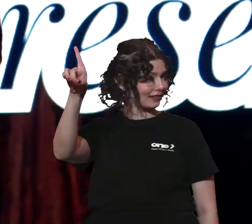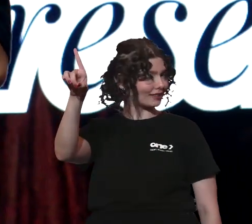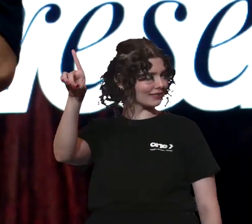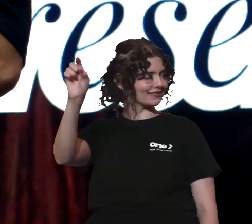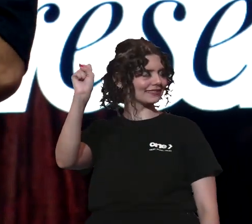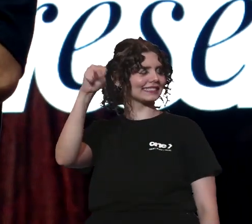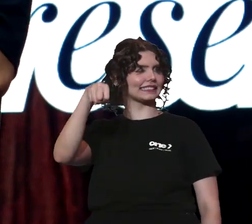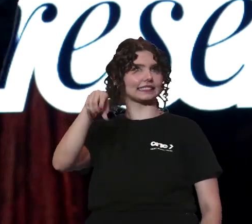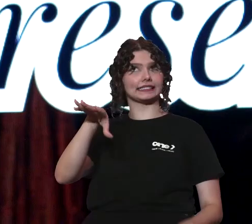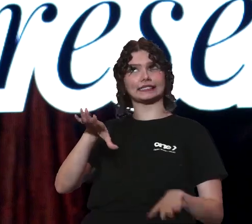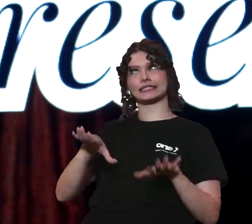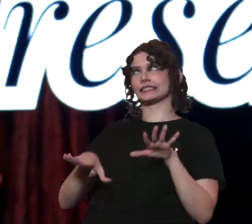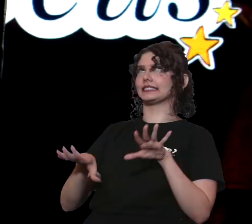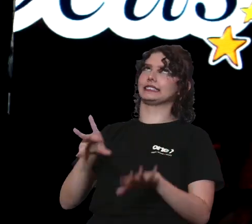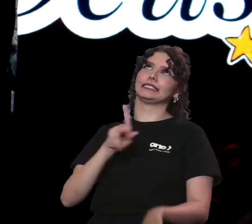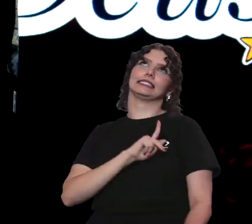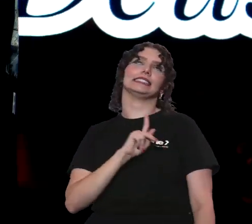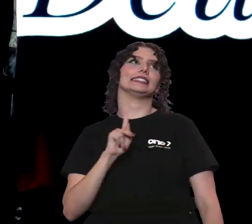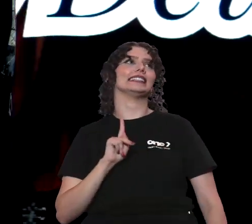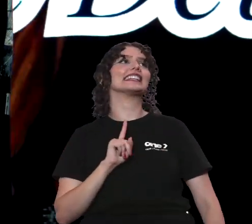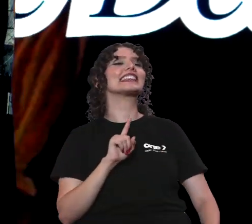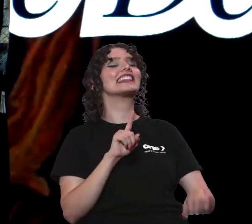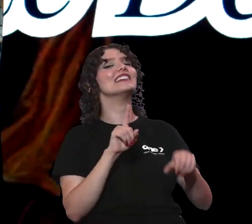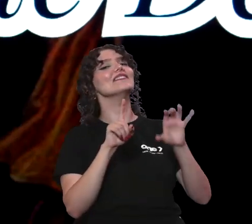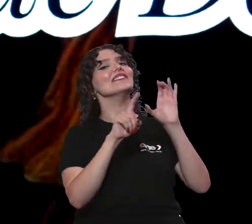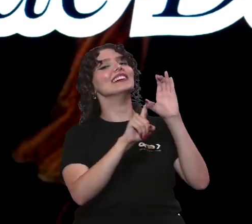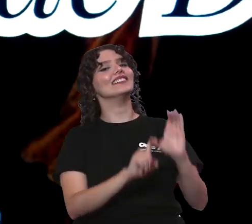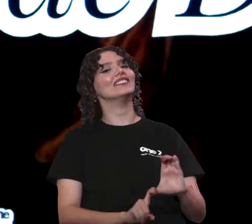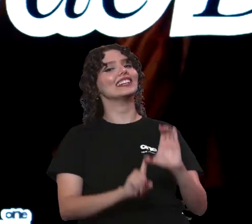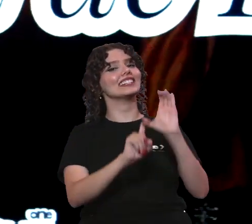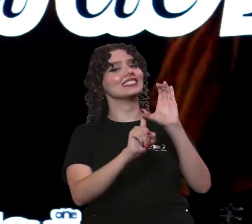É, mais ou menos, pastor. Depende do horário do dia.